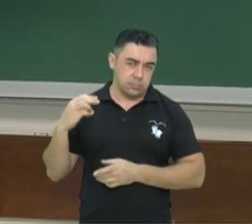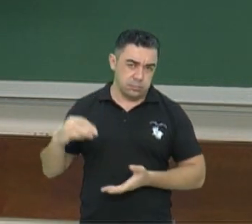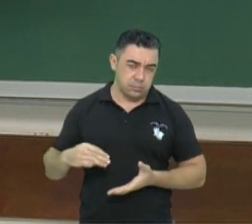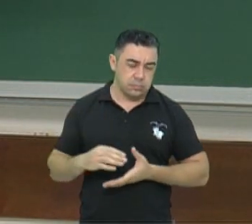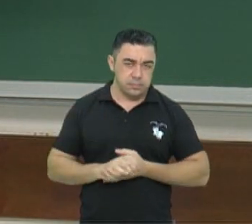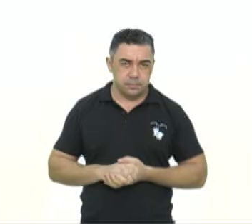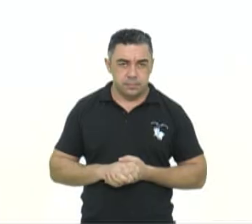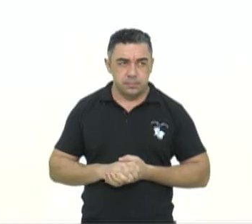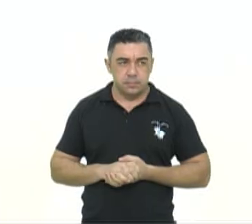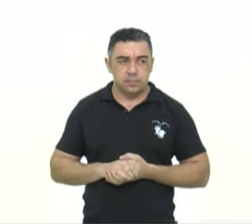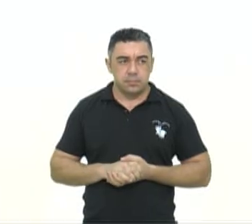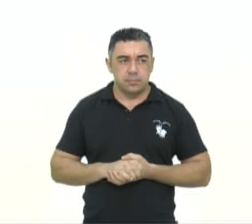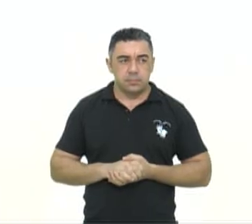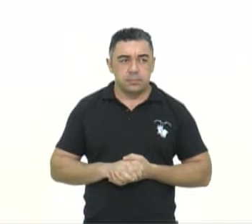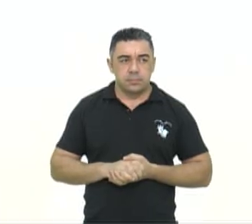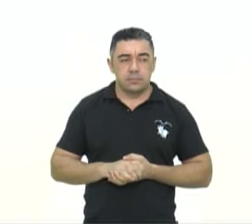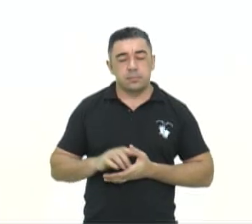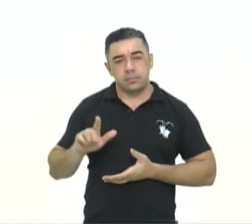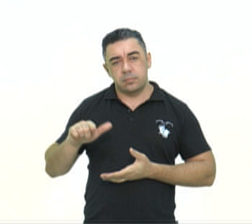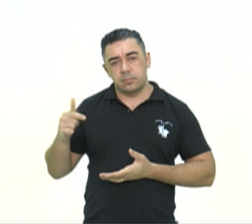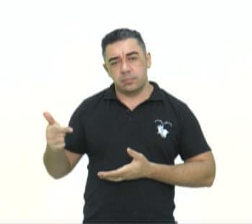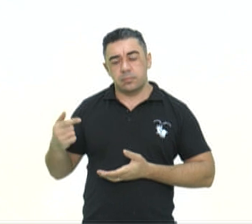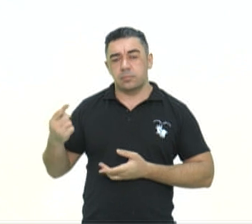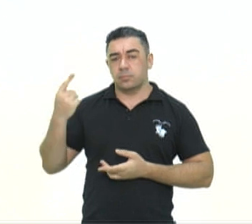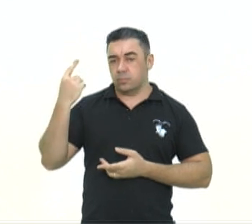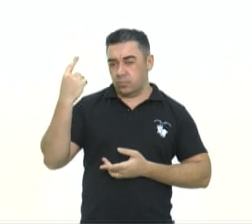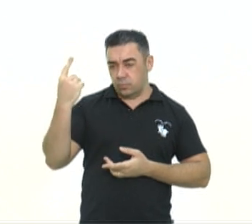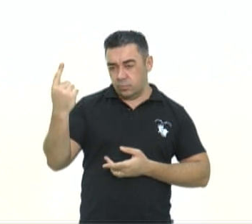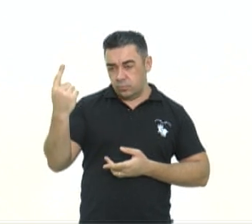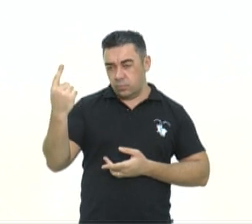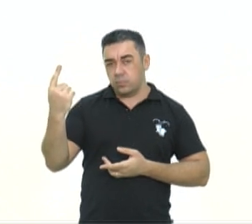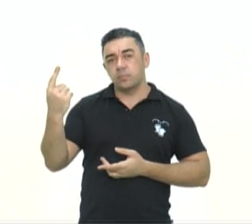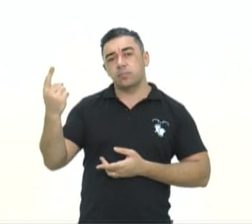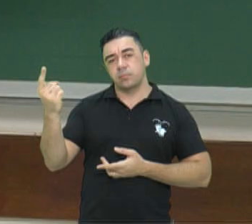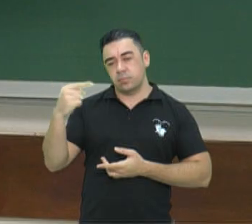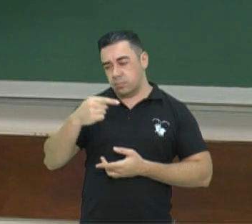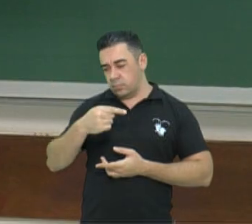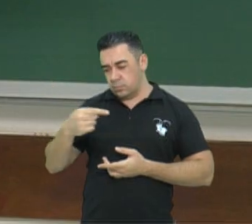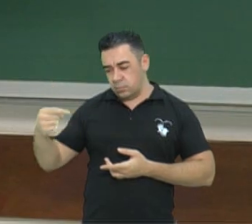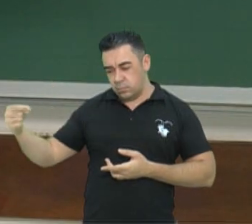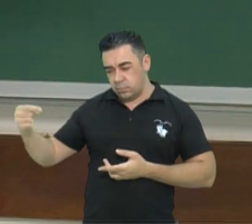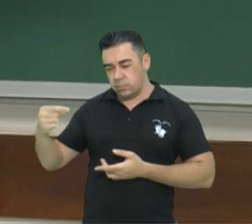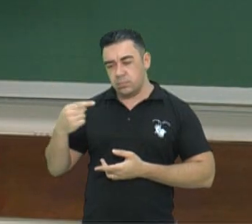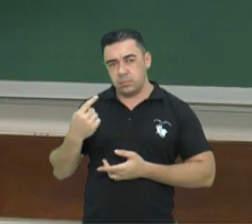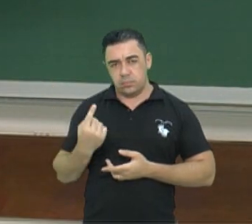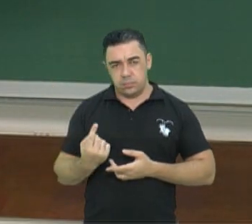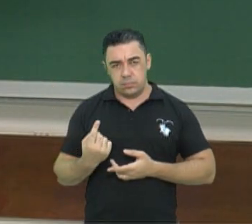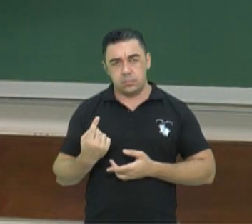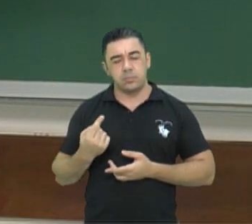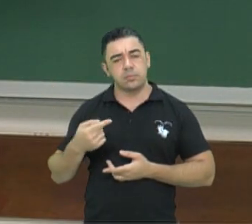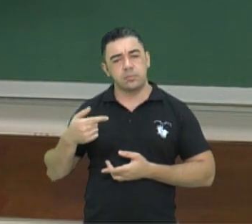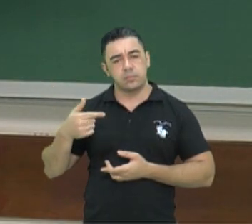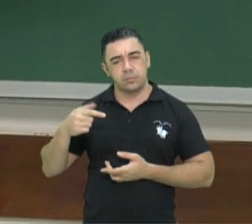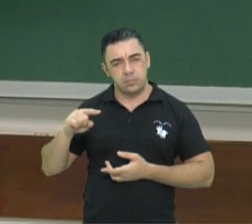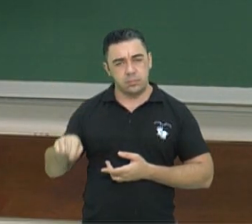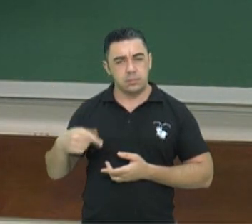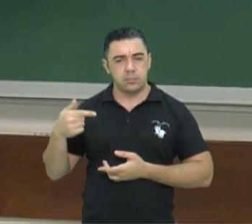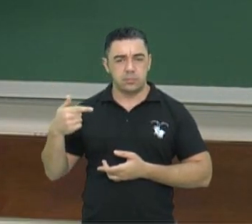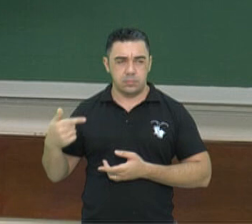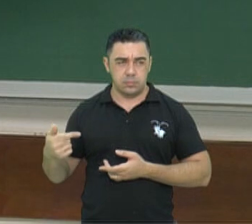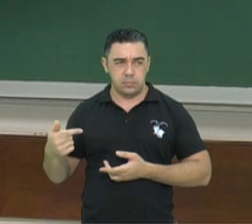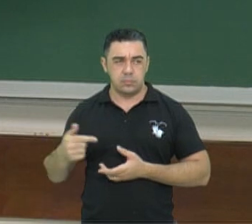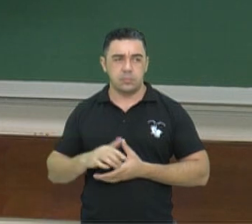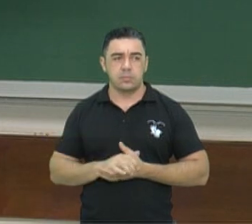metros, certo? E a outra proporção vai ser o 1, tá? Que ele também aí me deu, né?